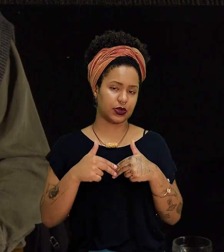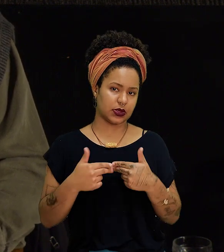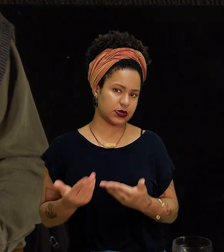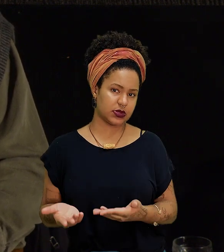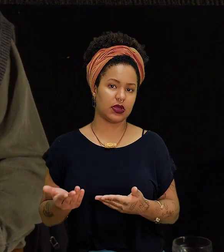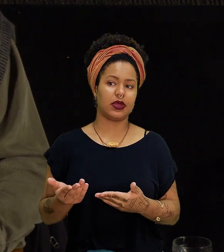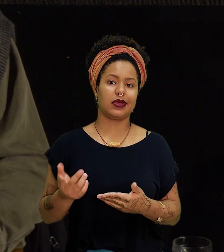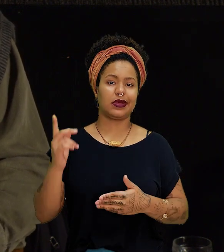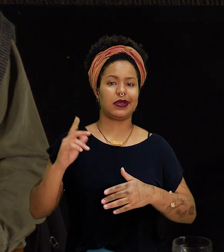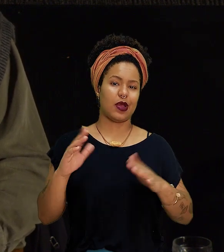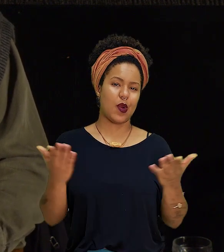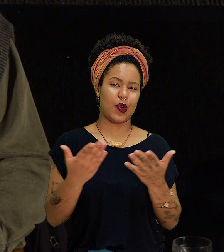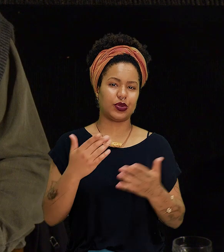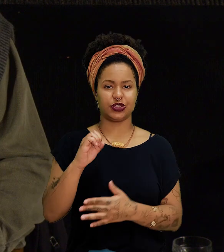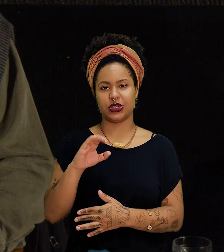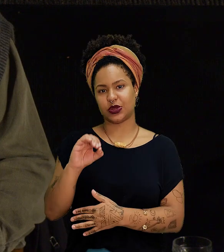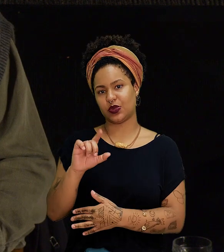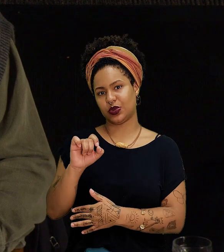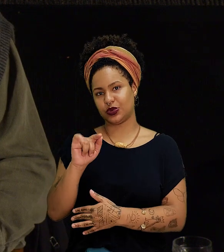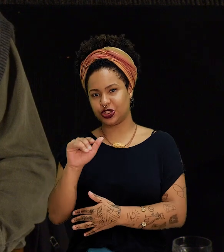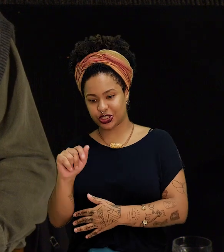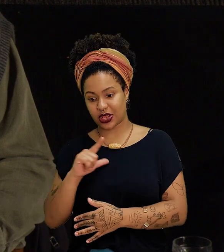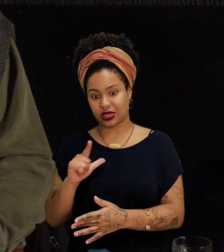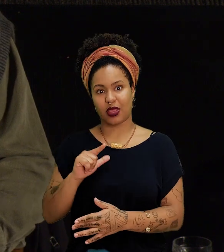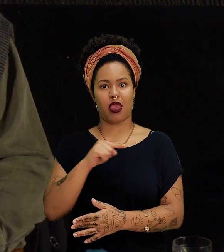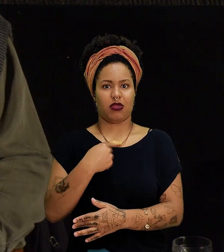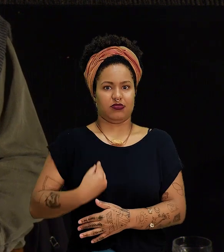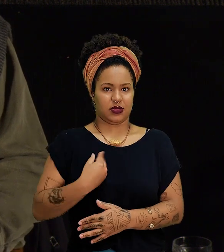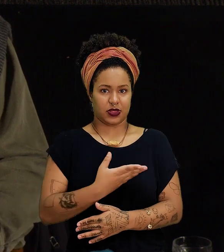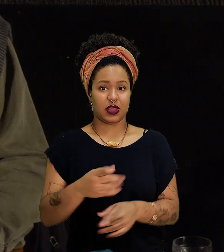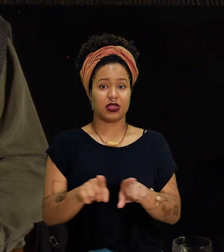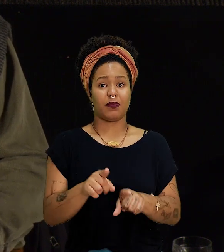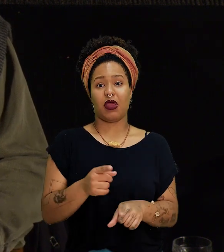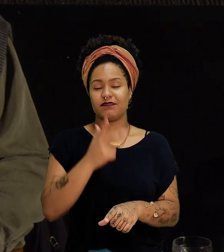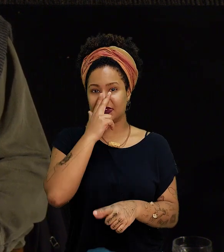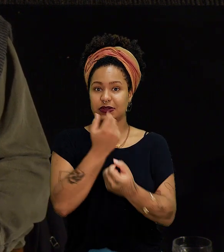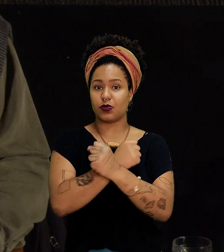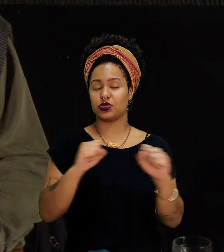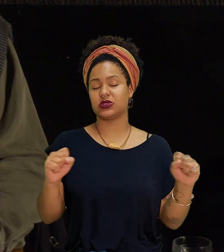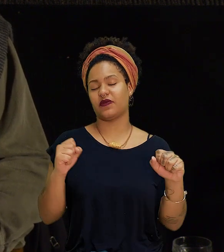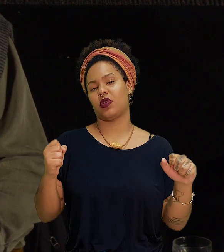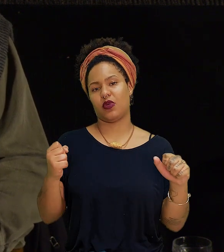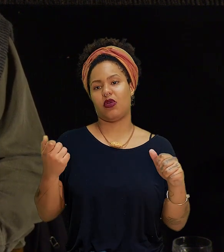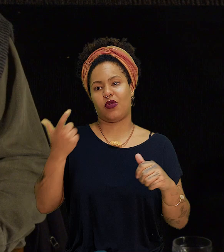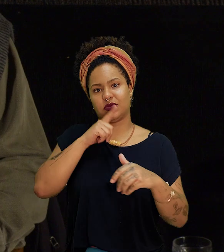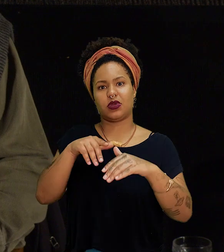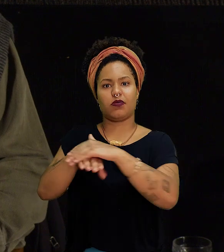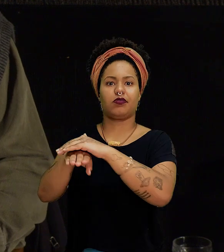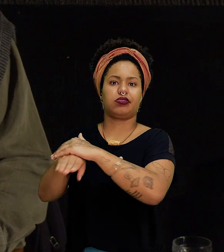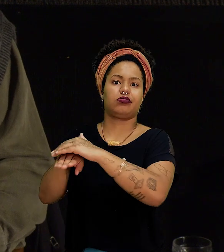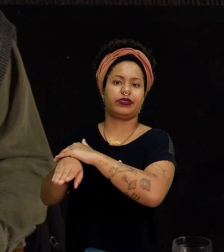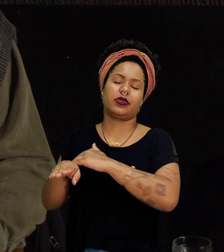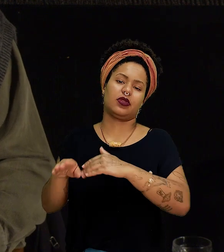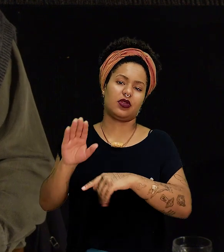da tecnologia hoje disponível e da quase impossibilidade de se armazenar a